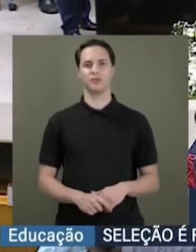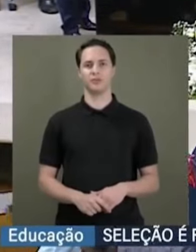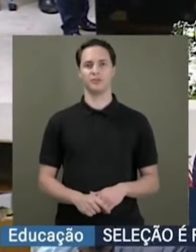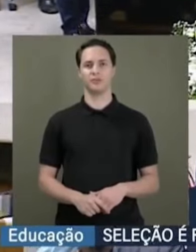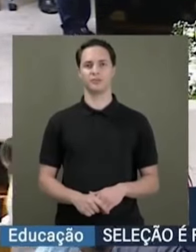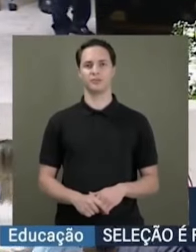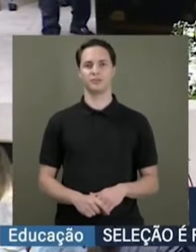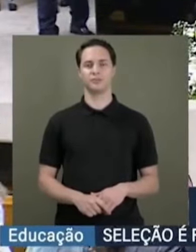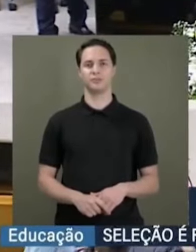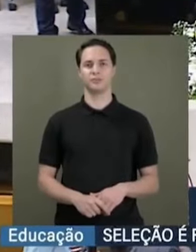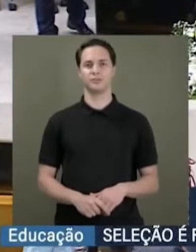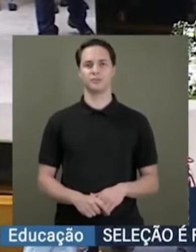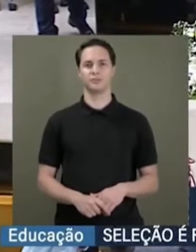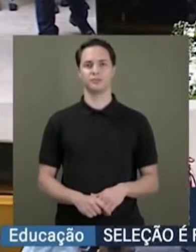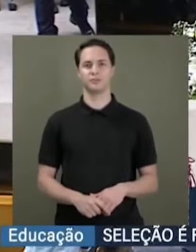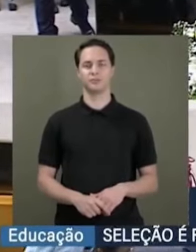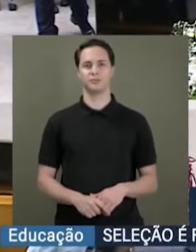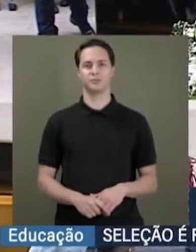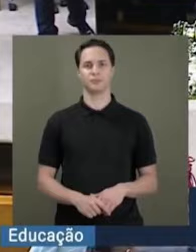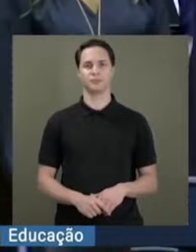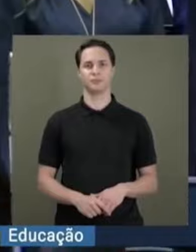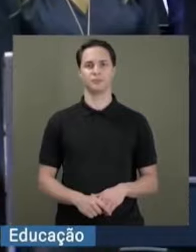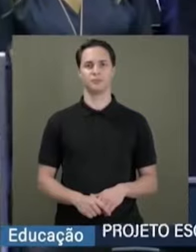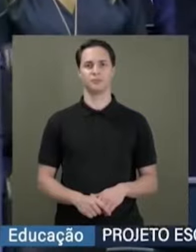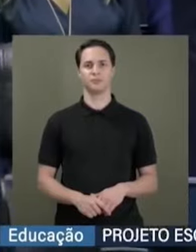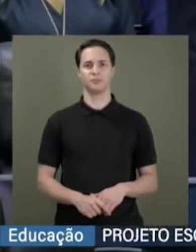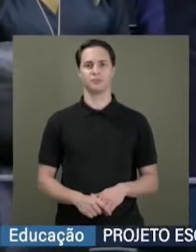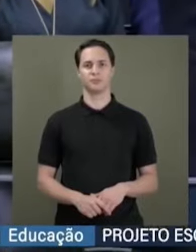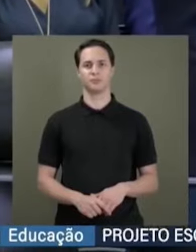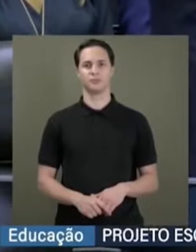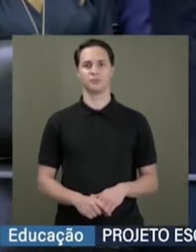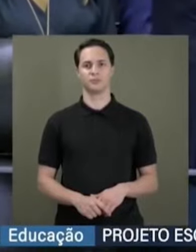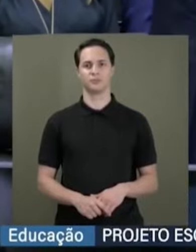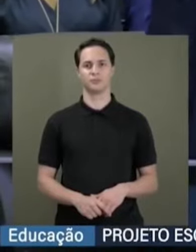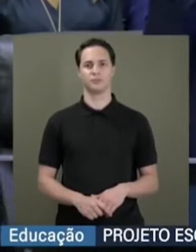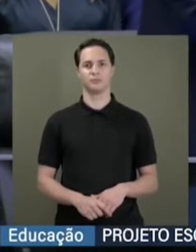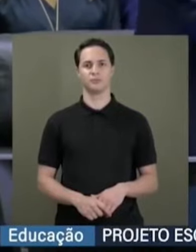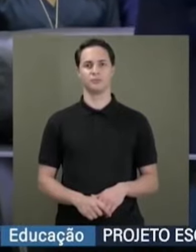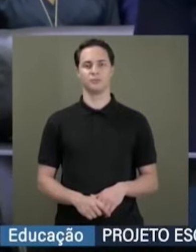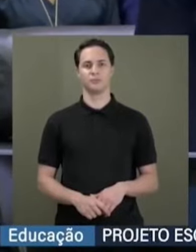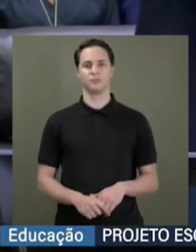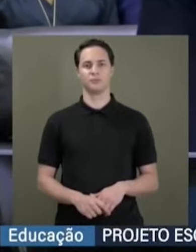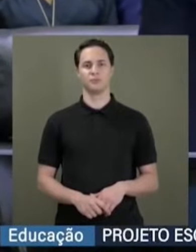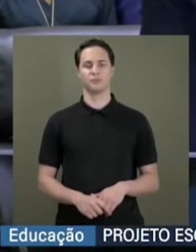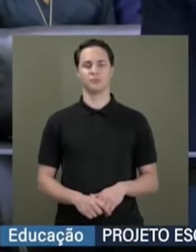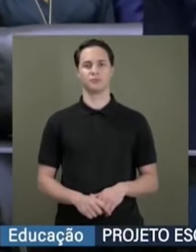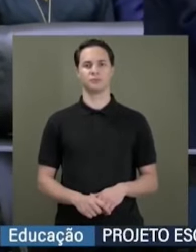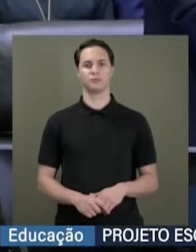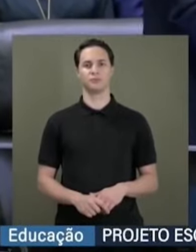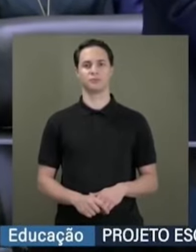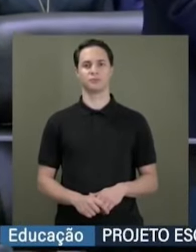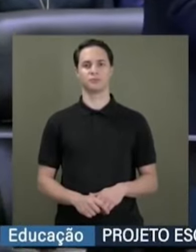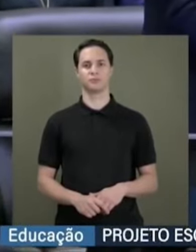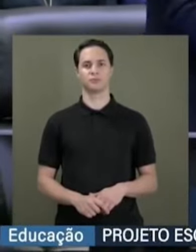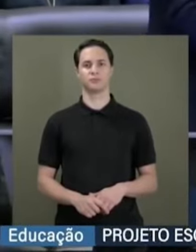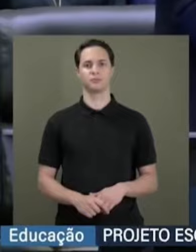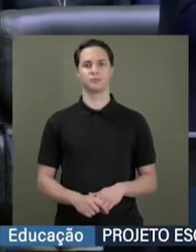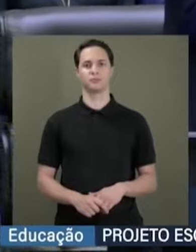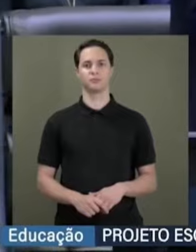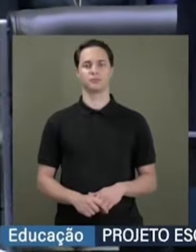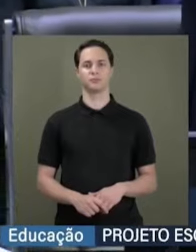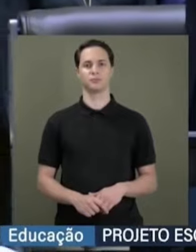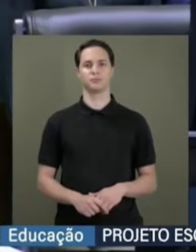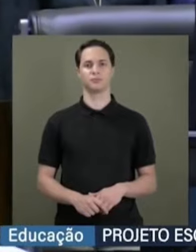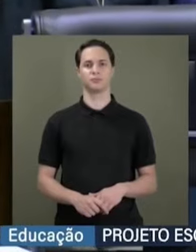esse papel, o papel de fazer obras. E o que aconteceu no governo Bolsonaro foi o seguinte: como ele não tinha, era um governo